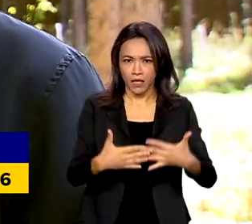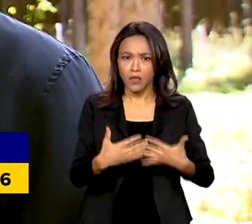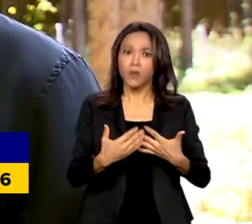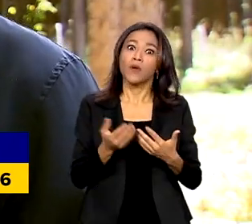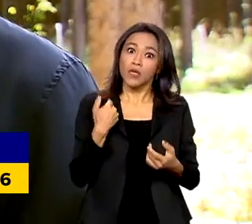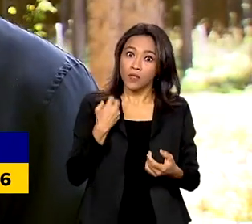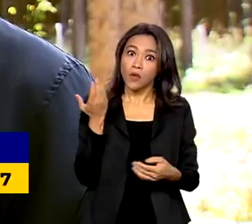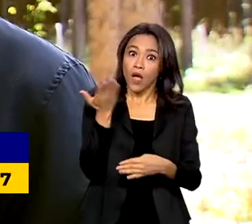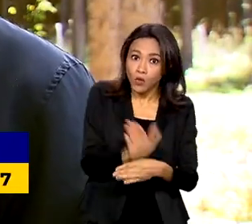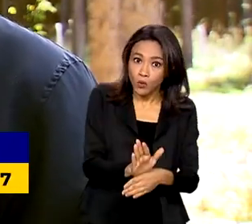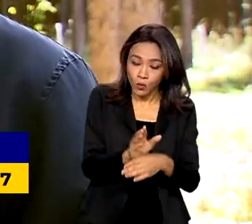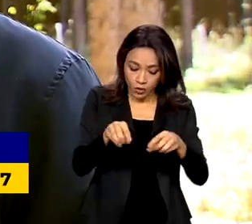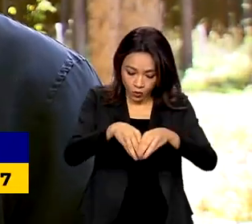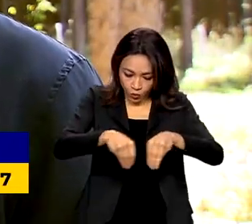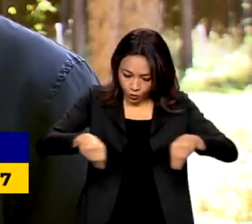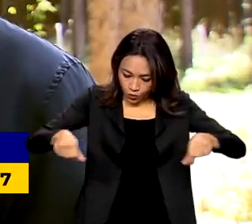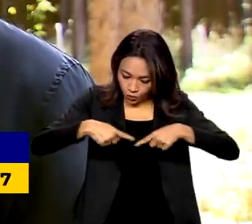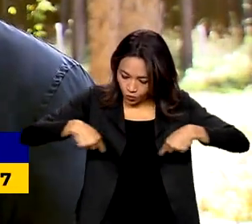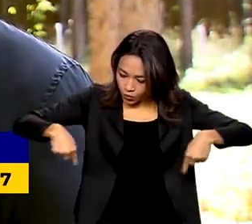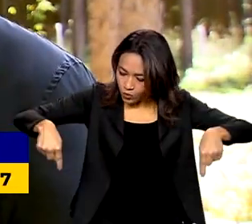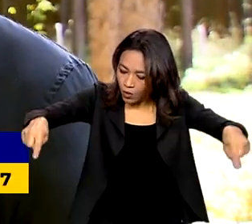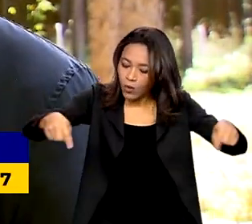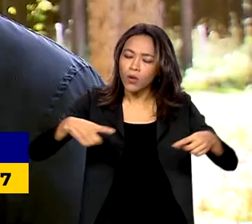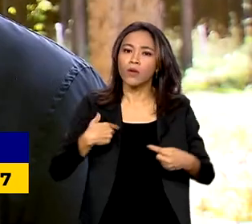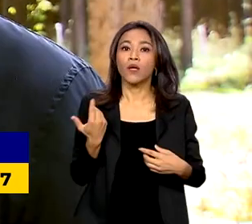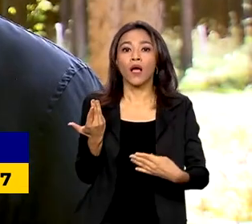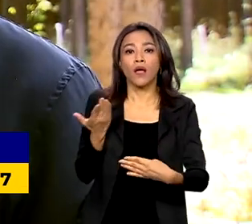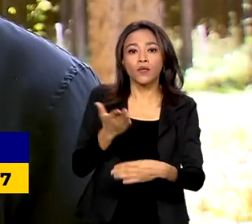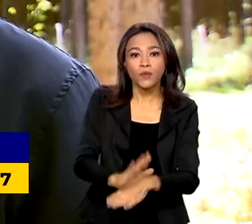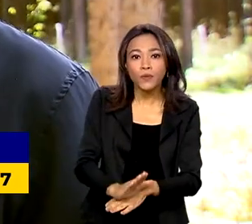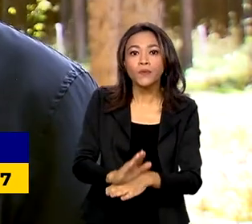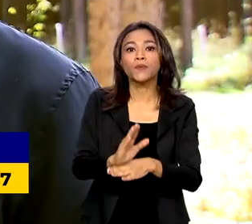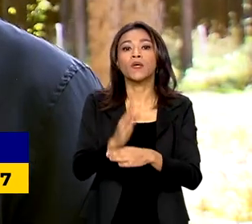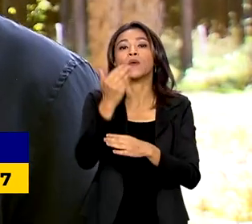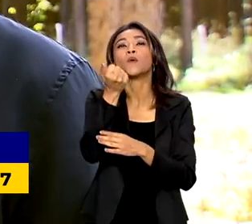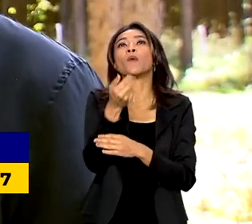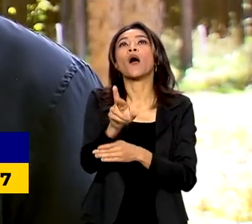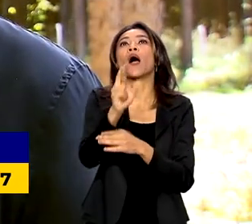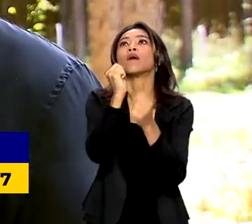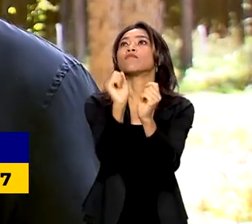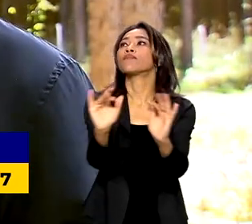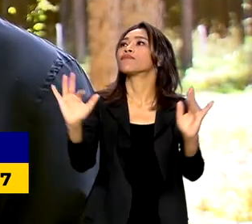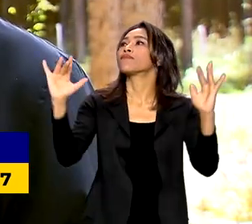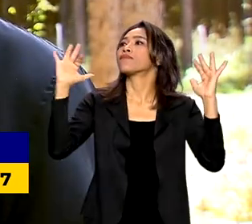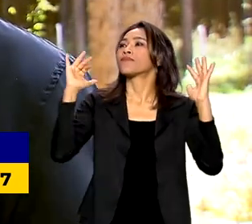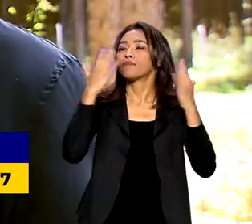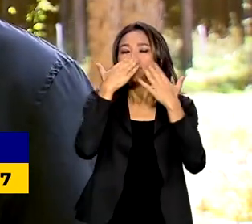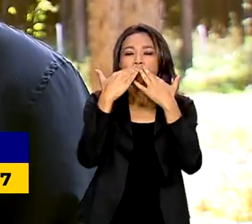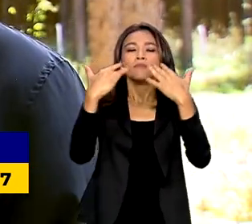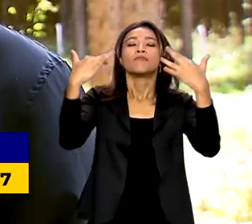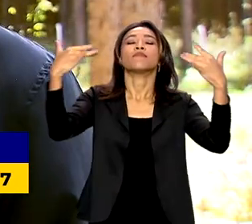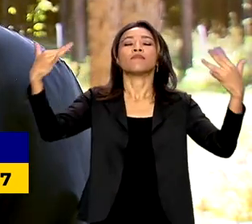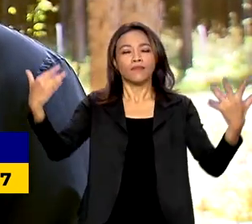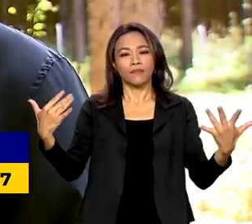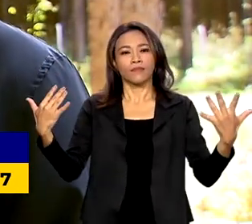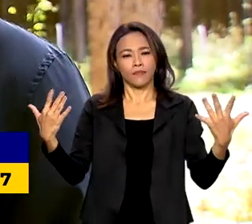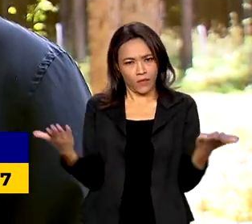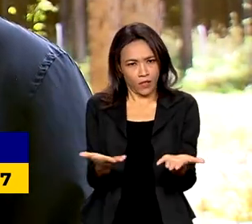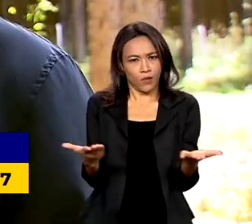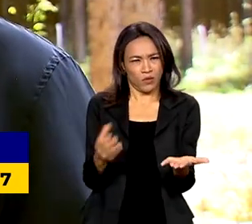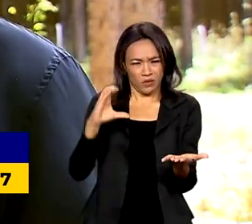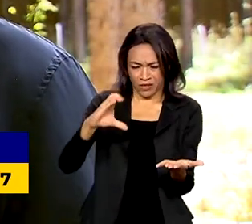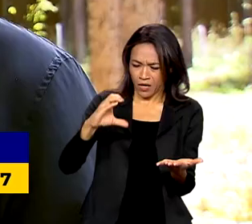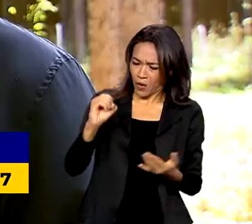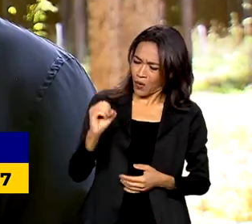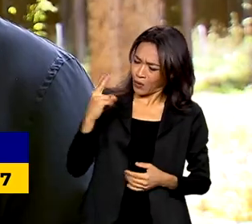o benefício ambiental né que essas melhorando o ar e o carbono que hoje é uma é uma